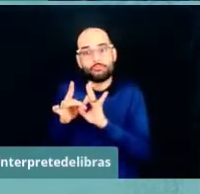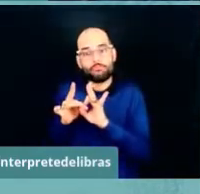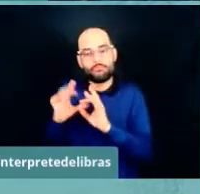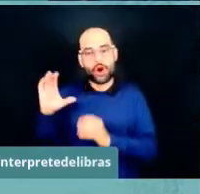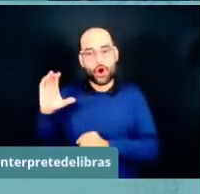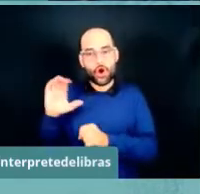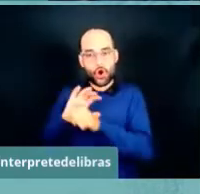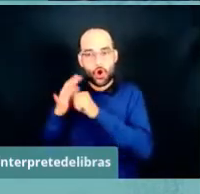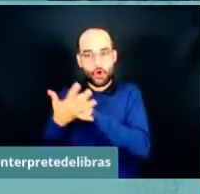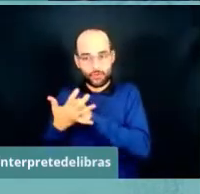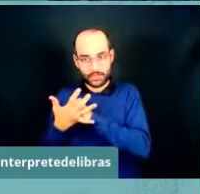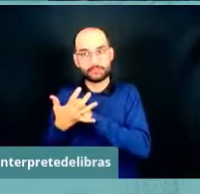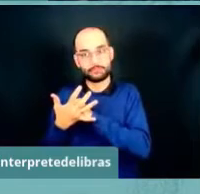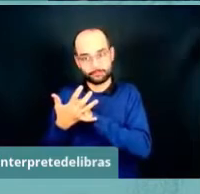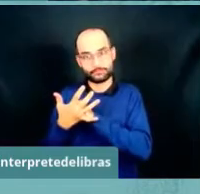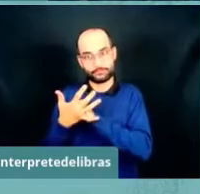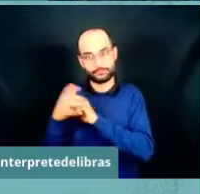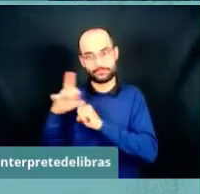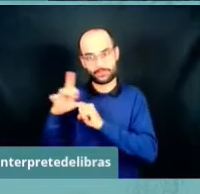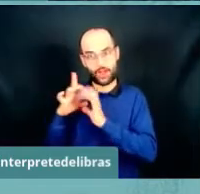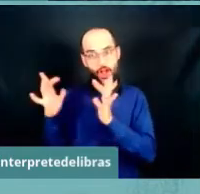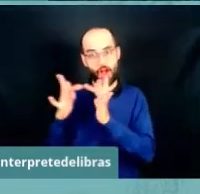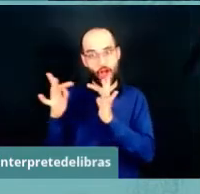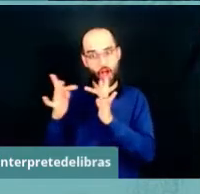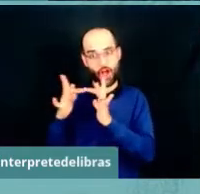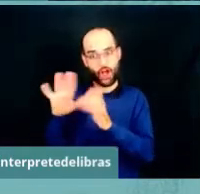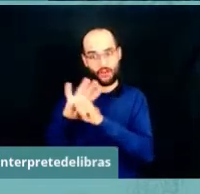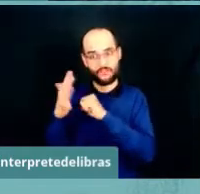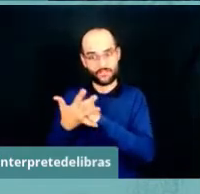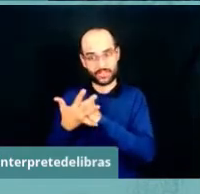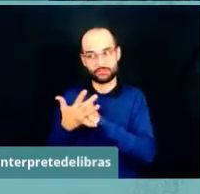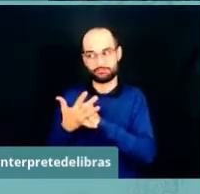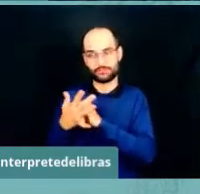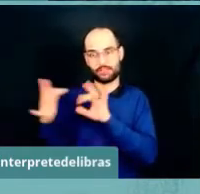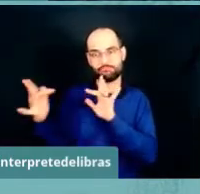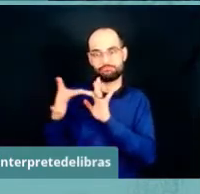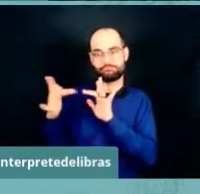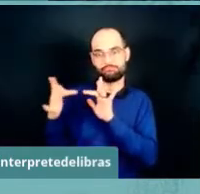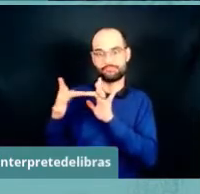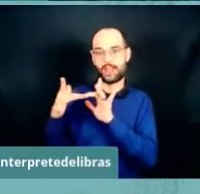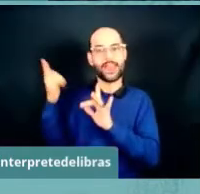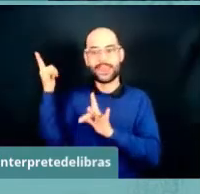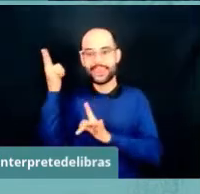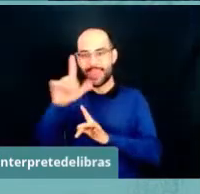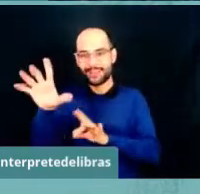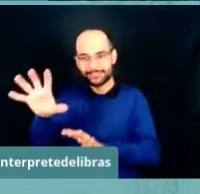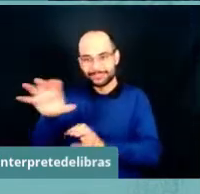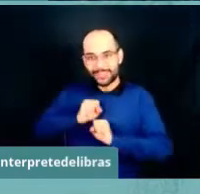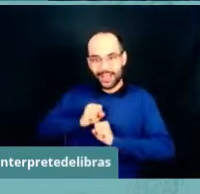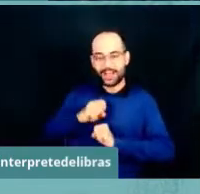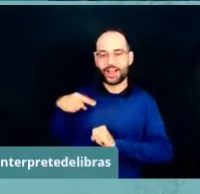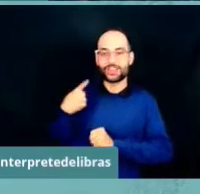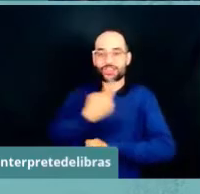quando você entra em contato com o coronavírus, e isso impede de ter a ligação do vírus com a nossa célula.